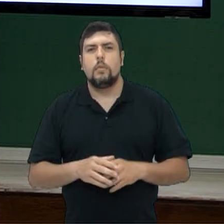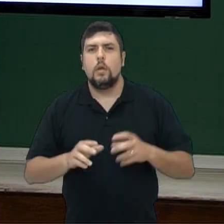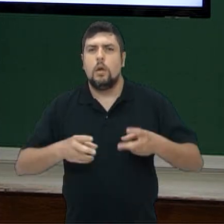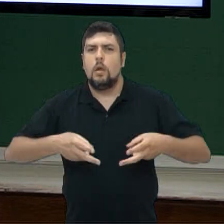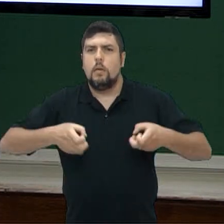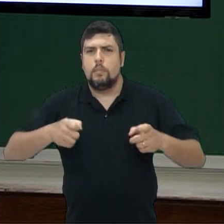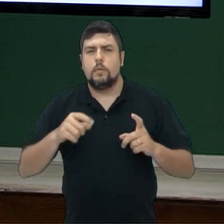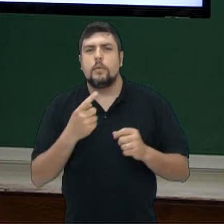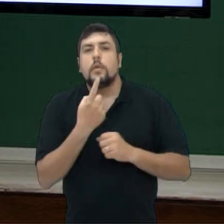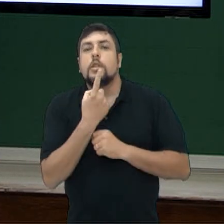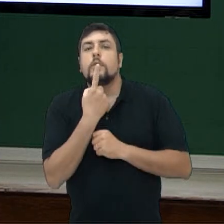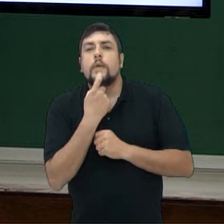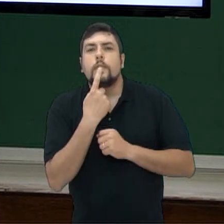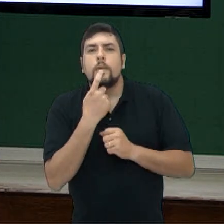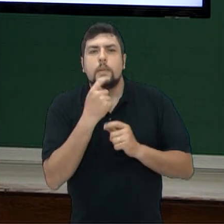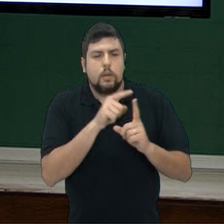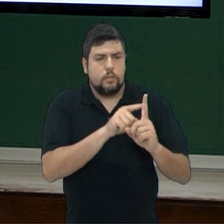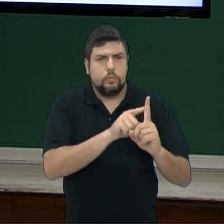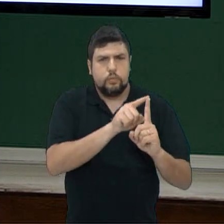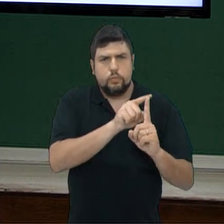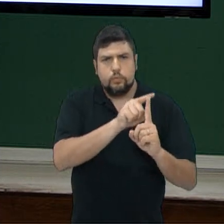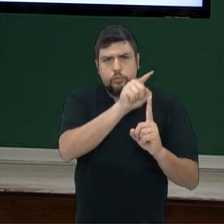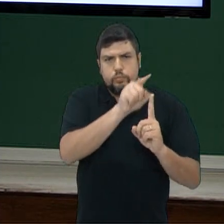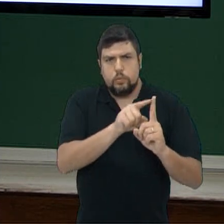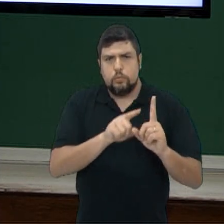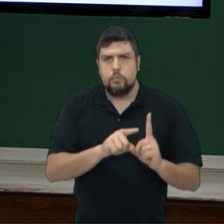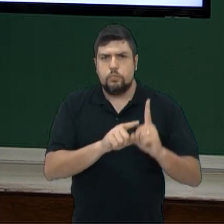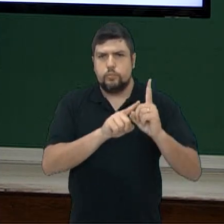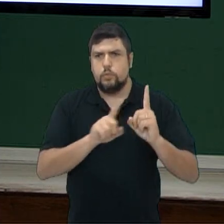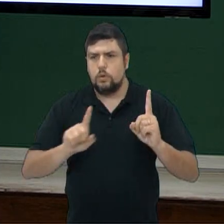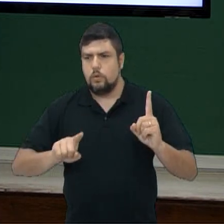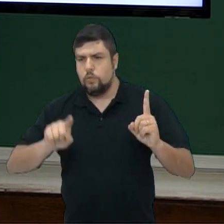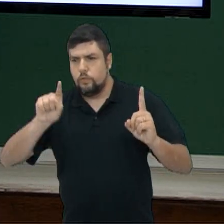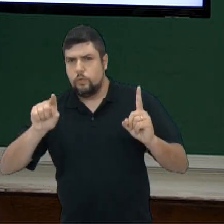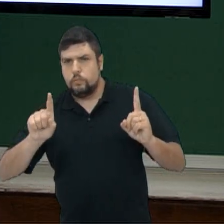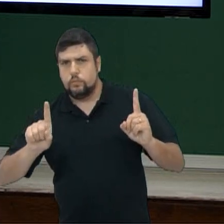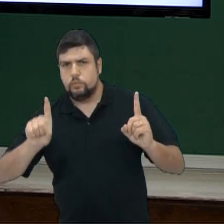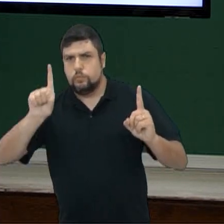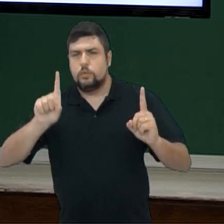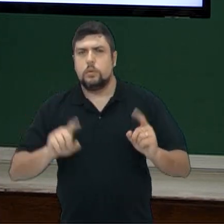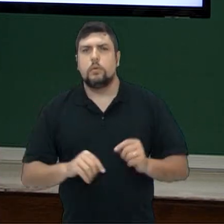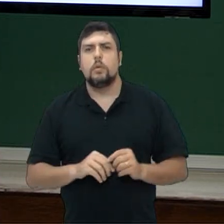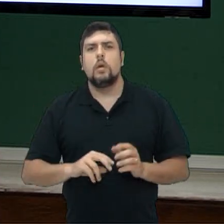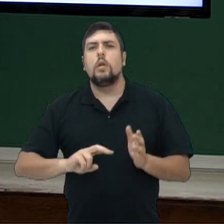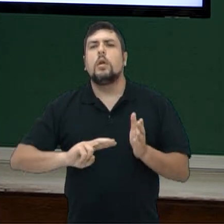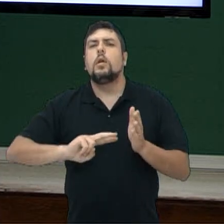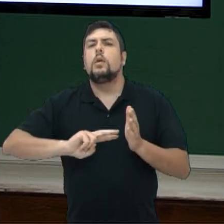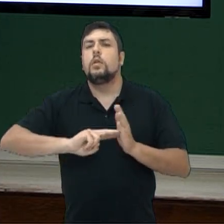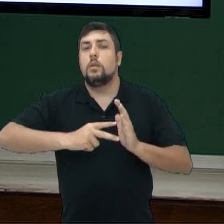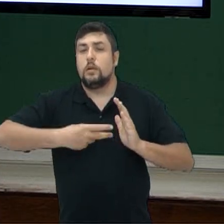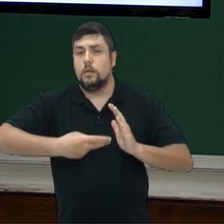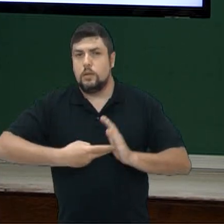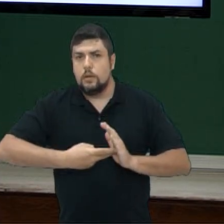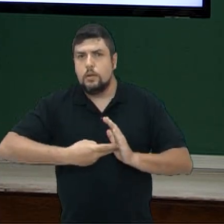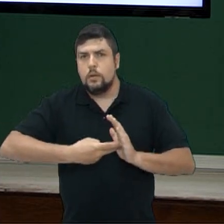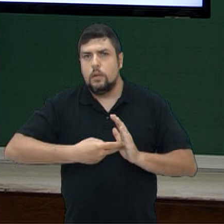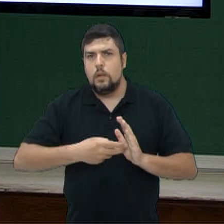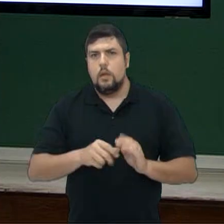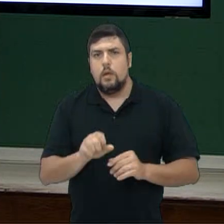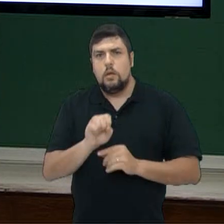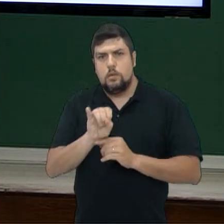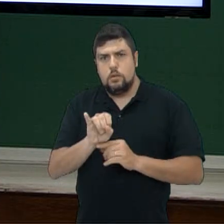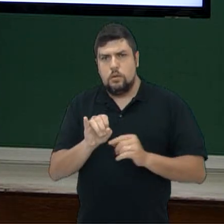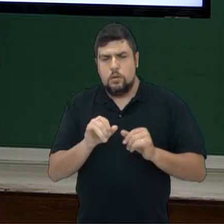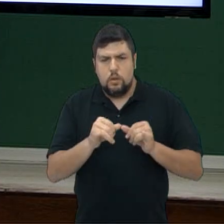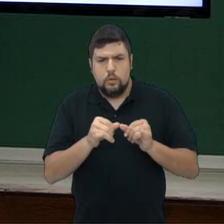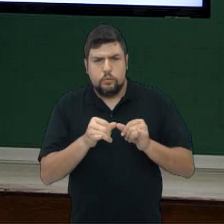setas indicadas no sentido para cima, né? Ou seja, isso significa que é diretamente